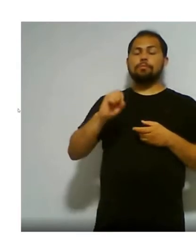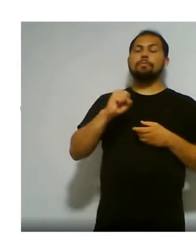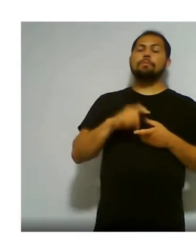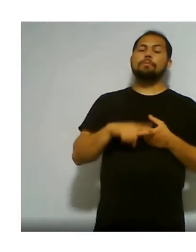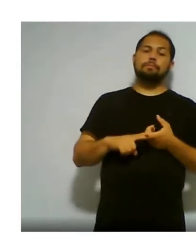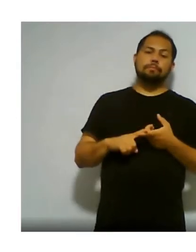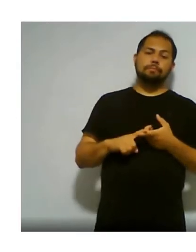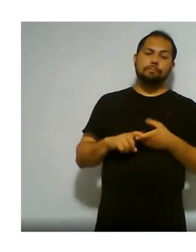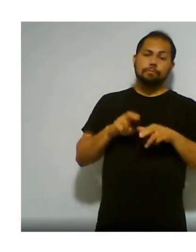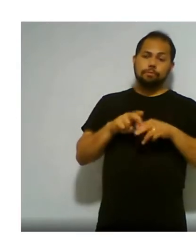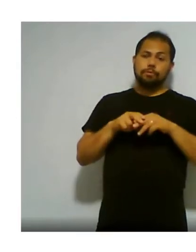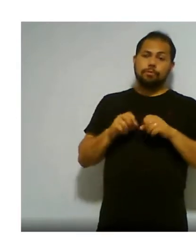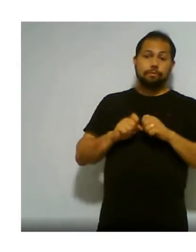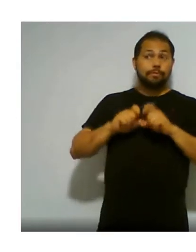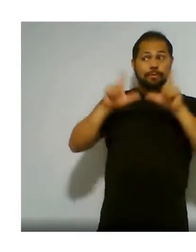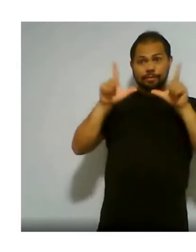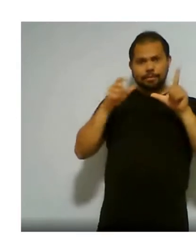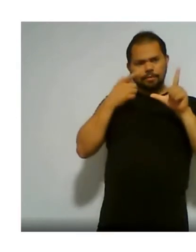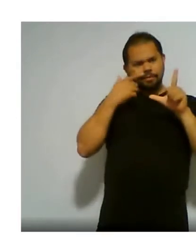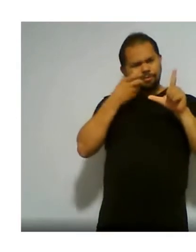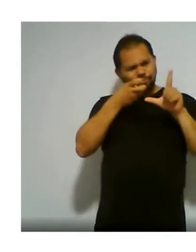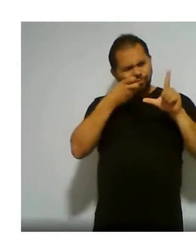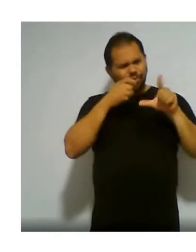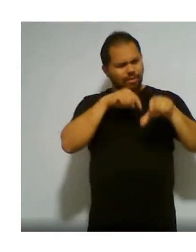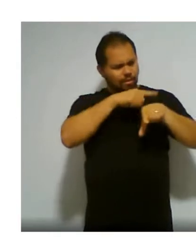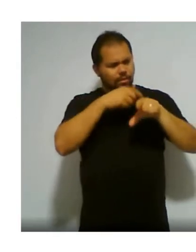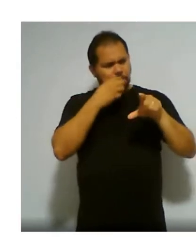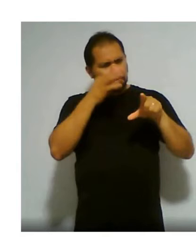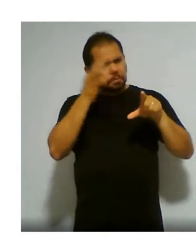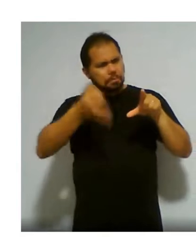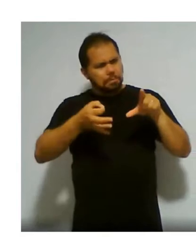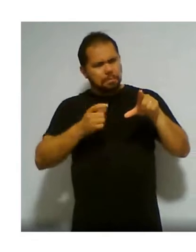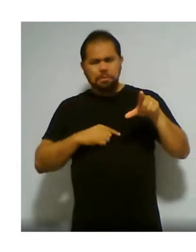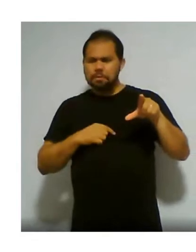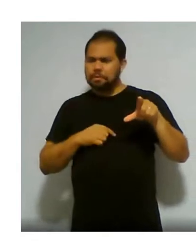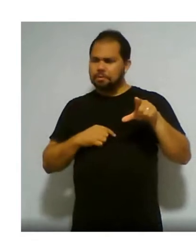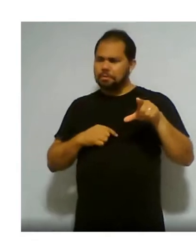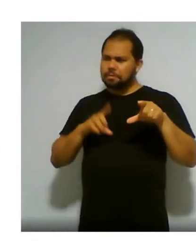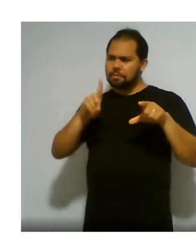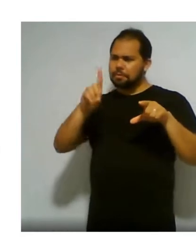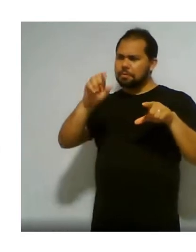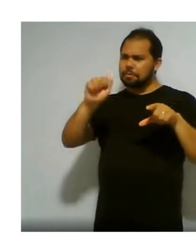Se você desliga, se você descarrega essa bateria, na verdade, você